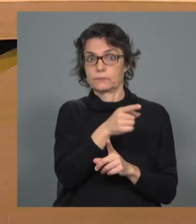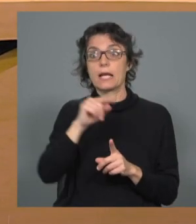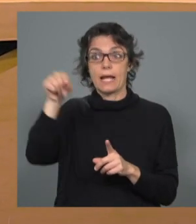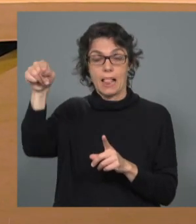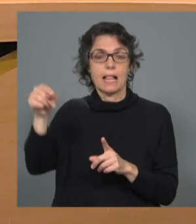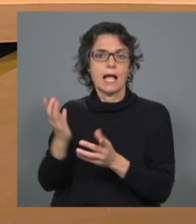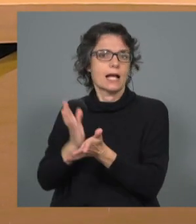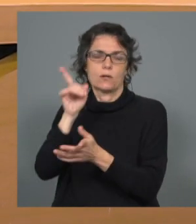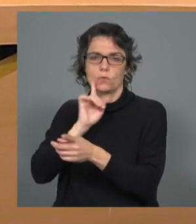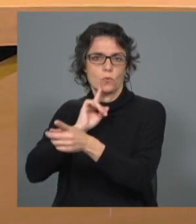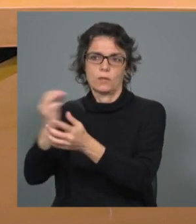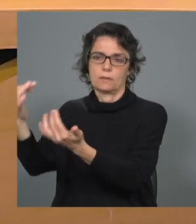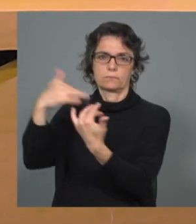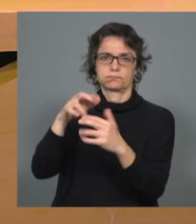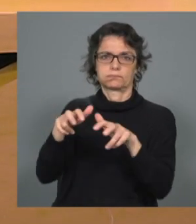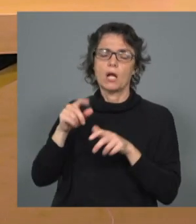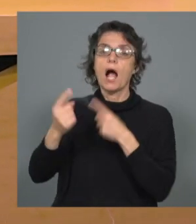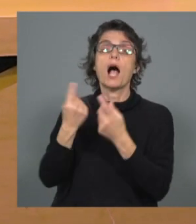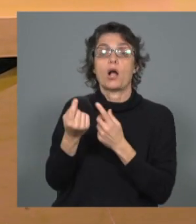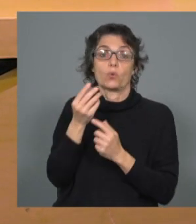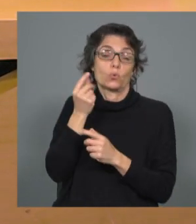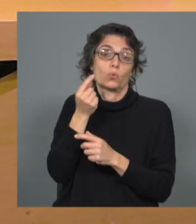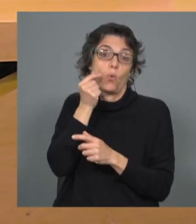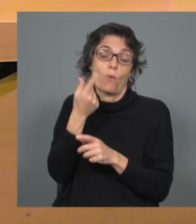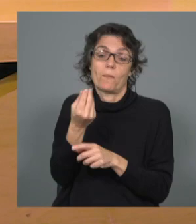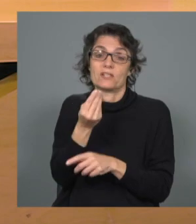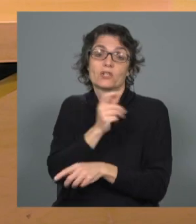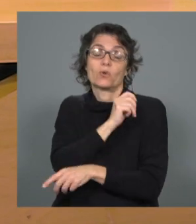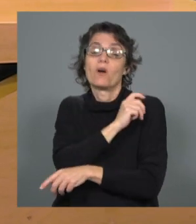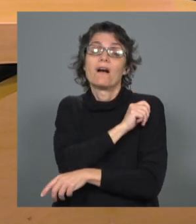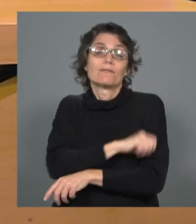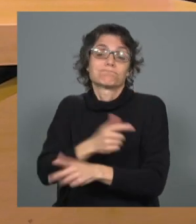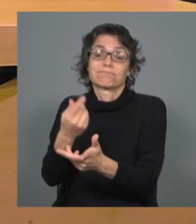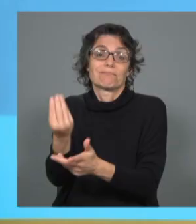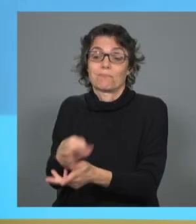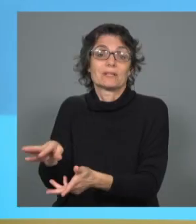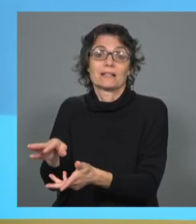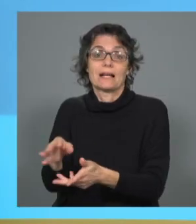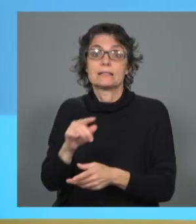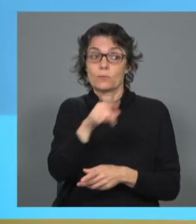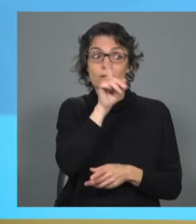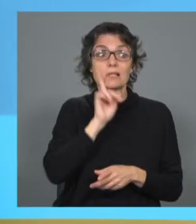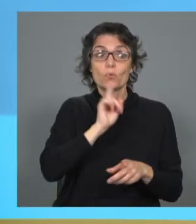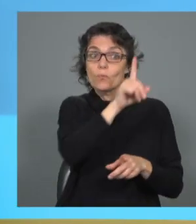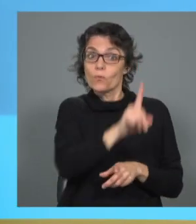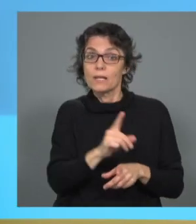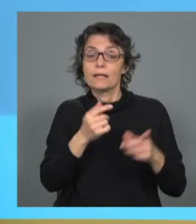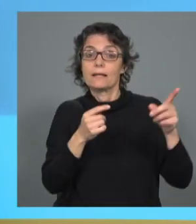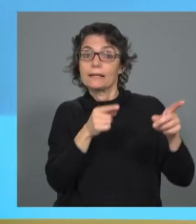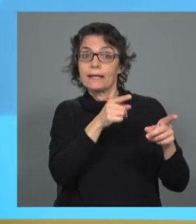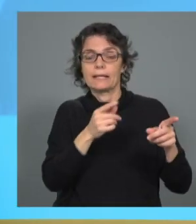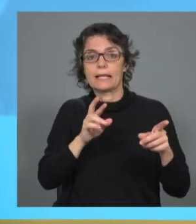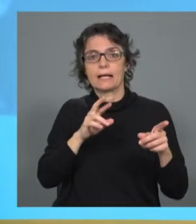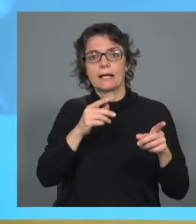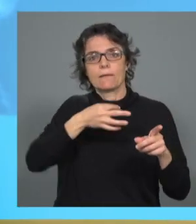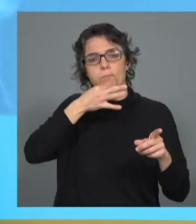mulheres, trazíamos uns rapazes, mas eram miúdos, não é? E, portanto, haver uma mulher que fala a mesma língua, para elas eu